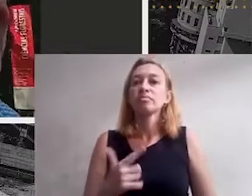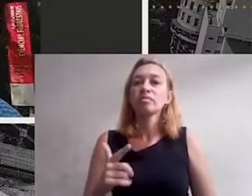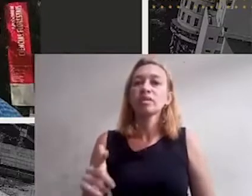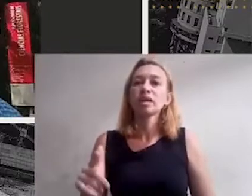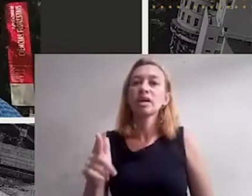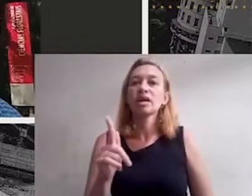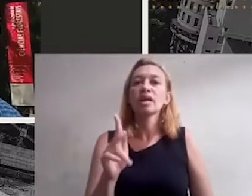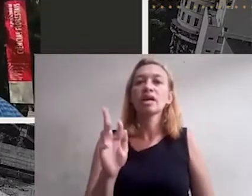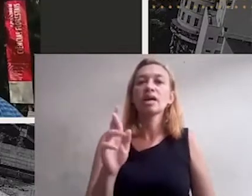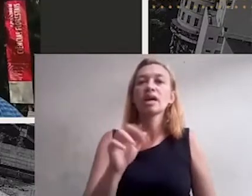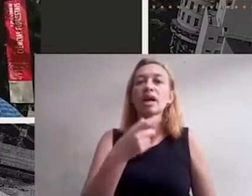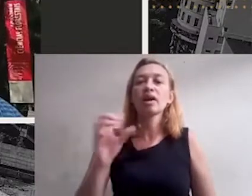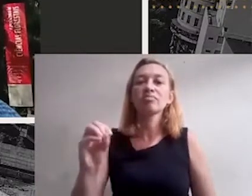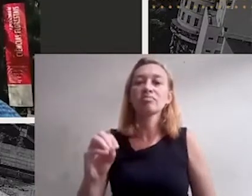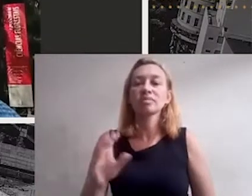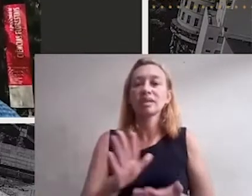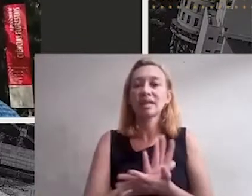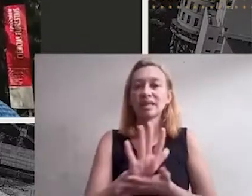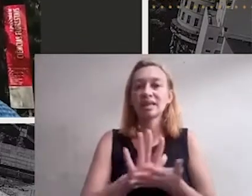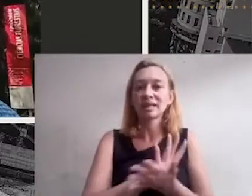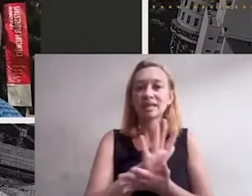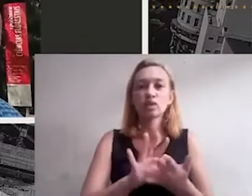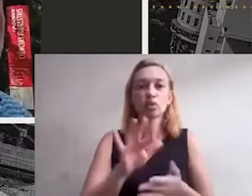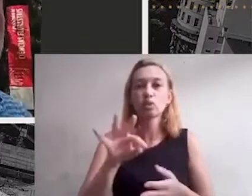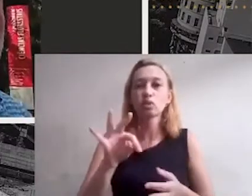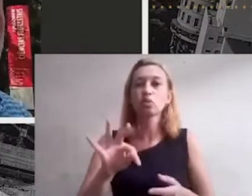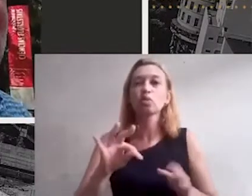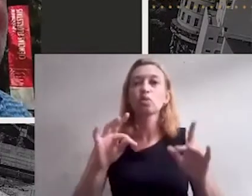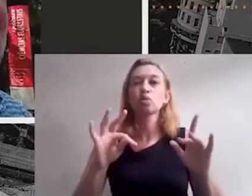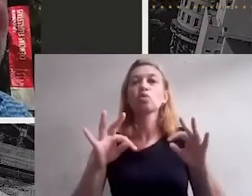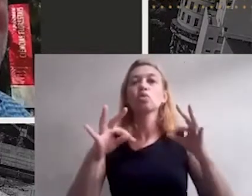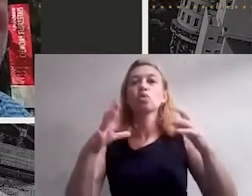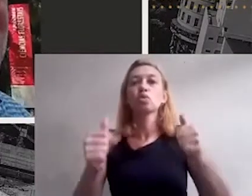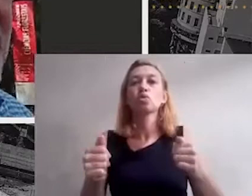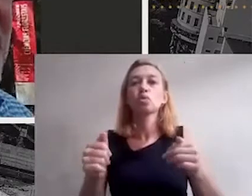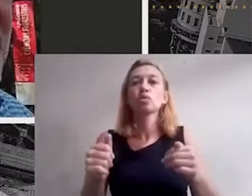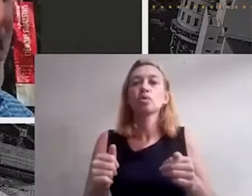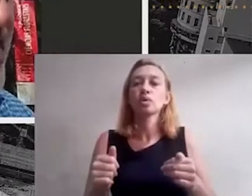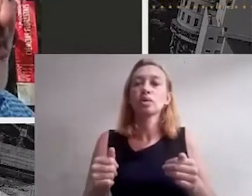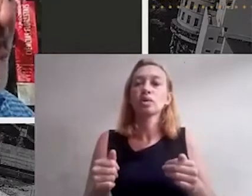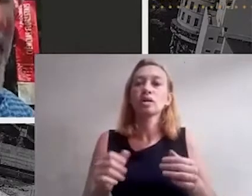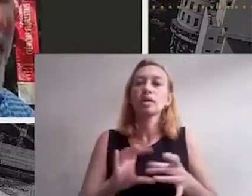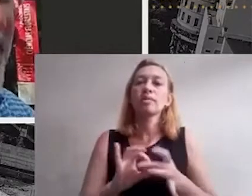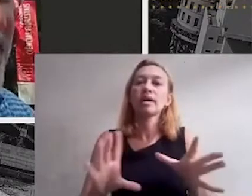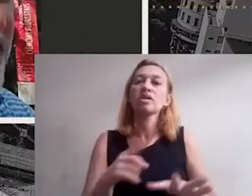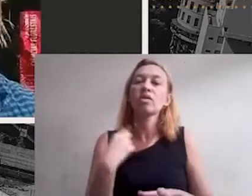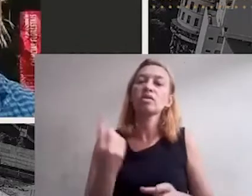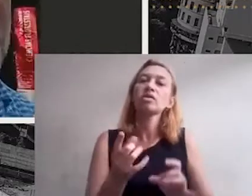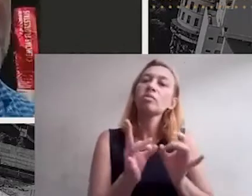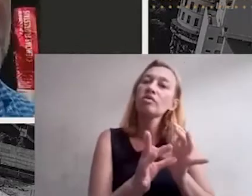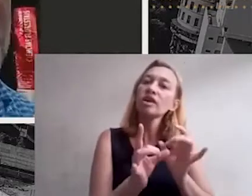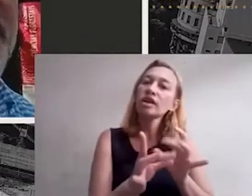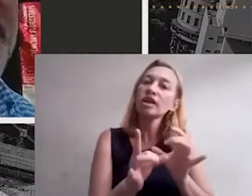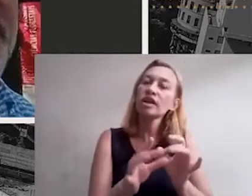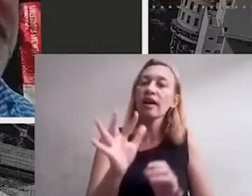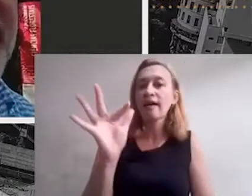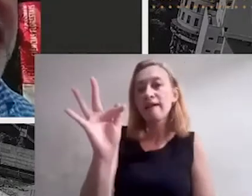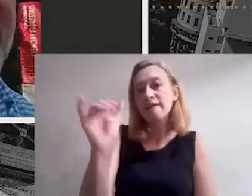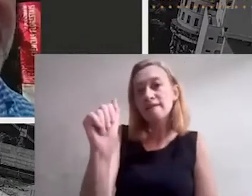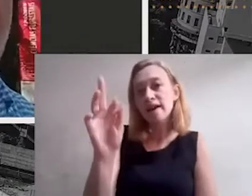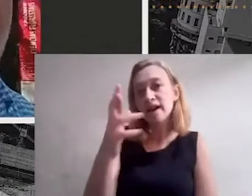tudo certo. Aliás, sim, a gente está vendendo essa farinha, quer dizer, nós não, a comunidade que